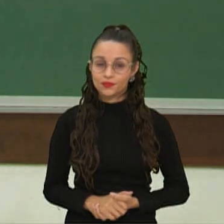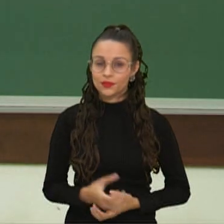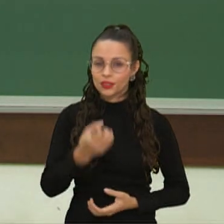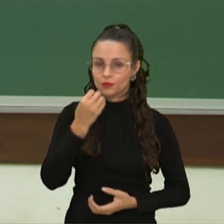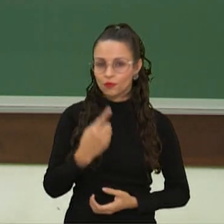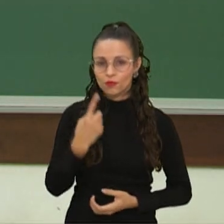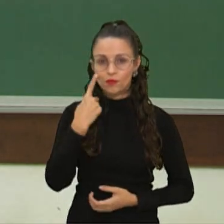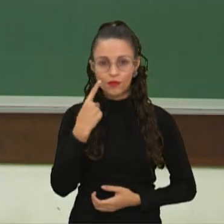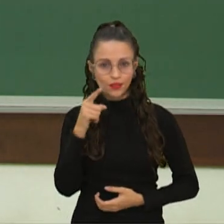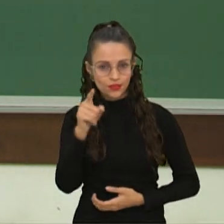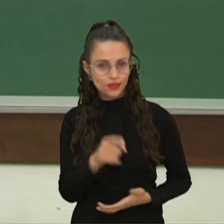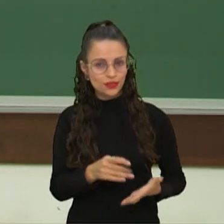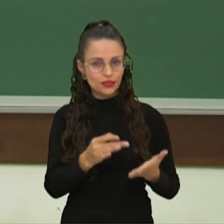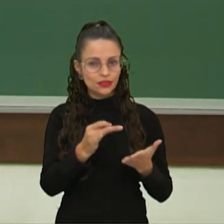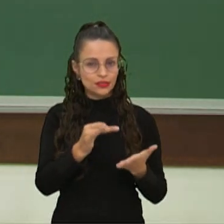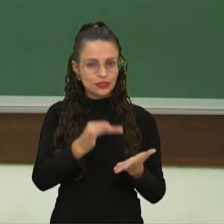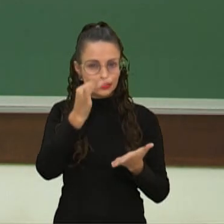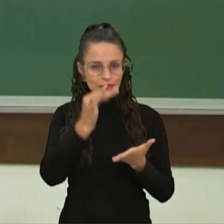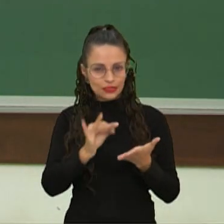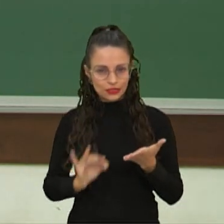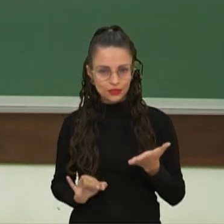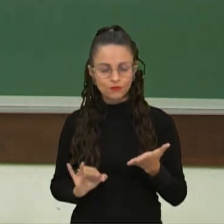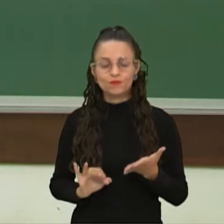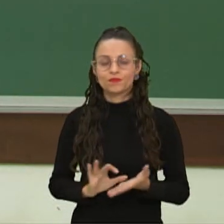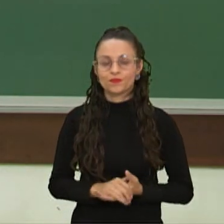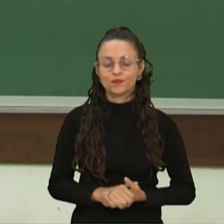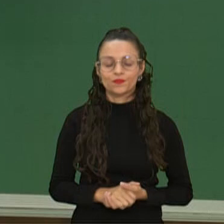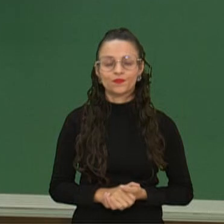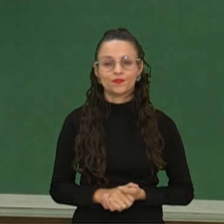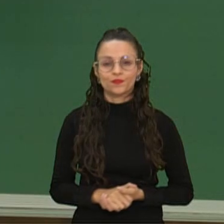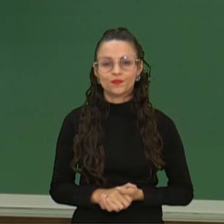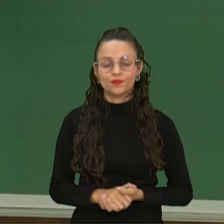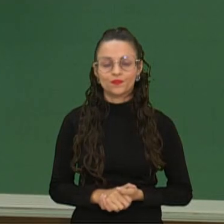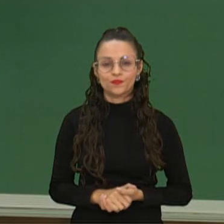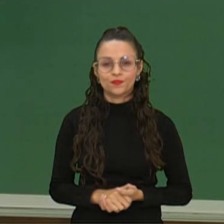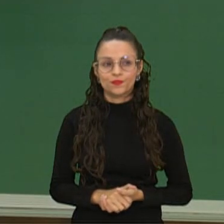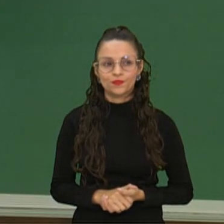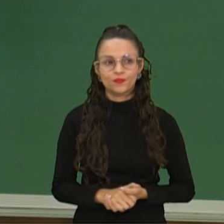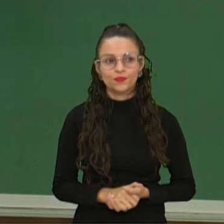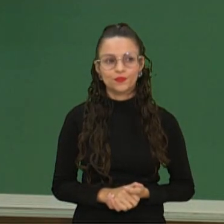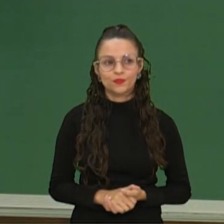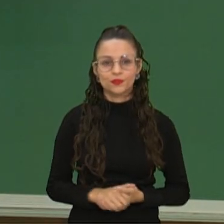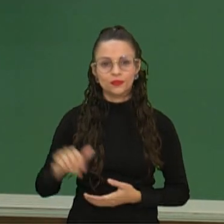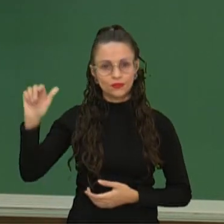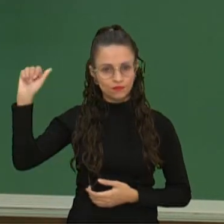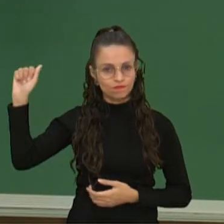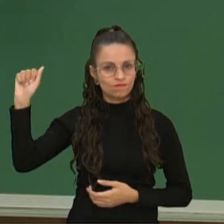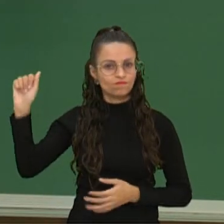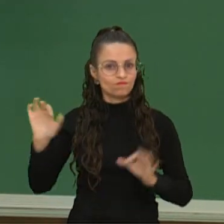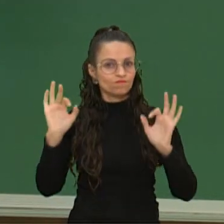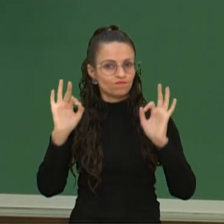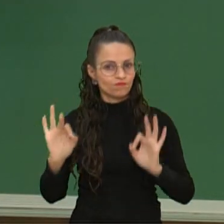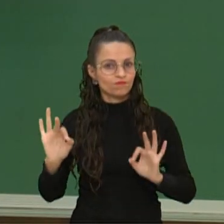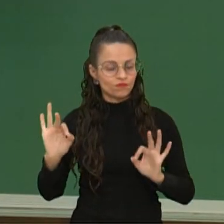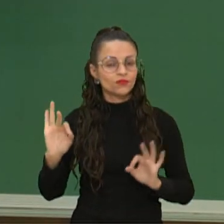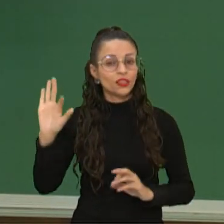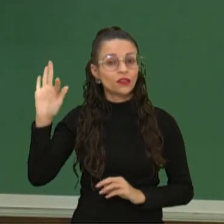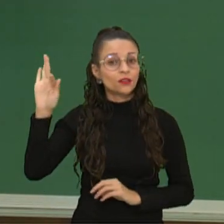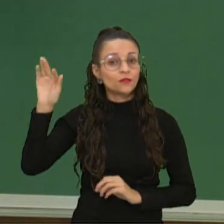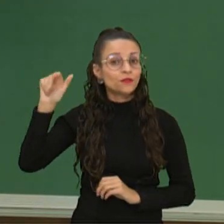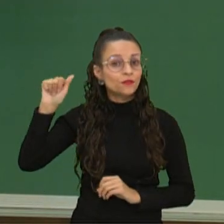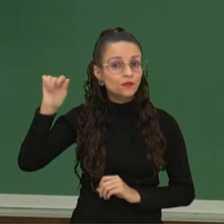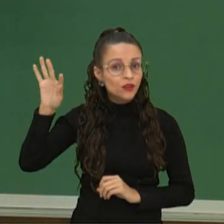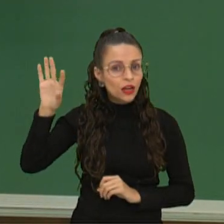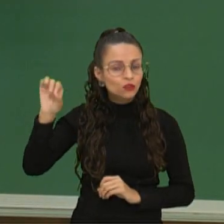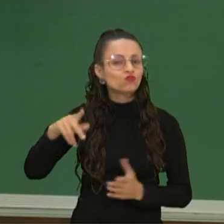vamos ver se vocês acertaram aí o nosso fact or fake. Letter A is a fact. É fato desse número de pessoas